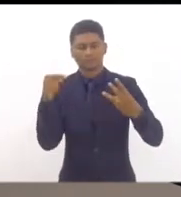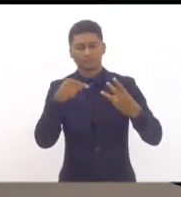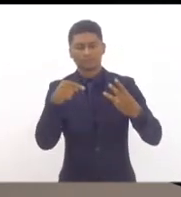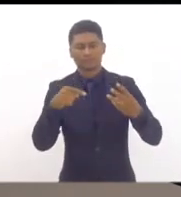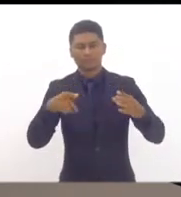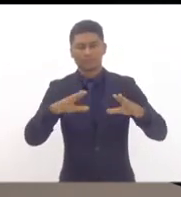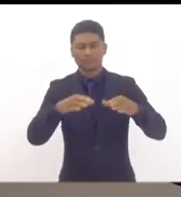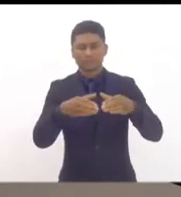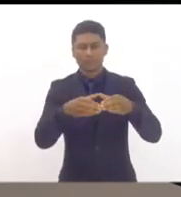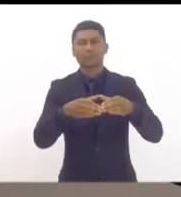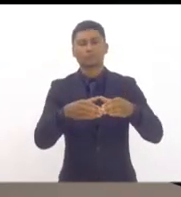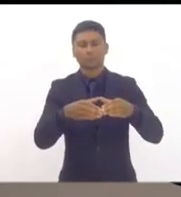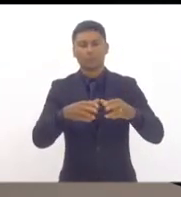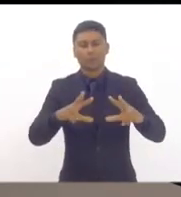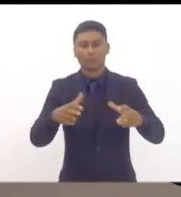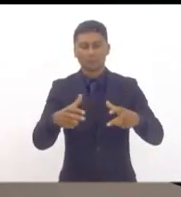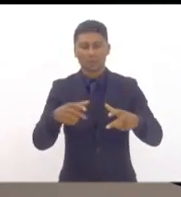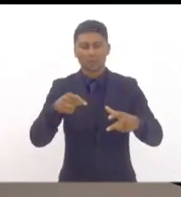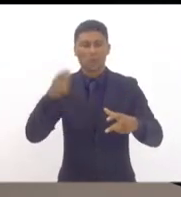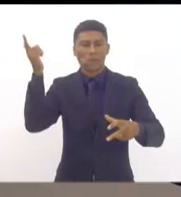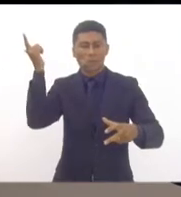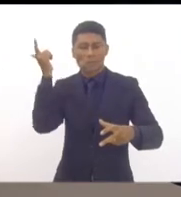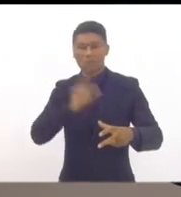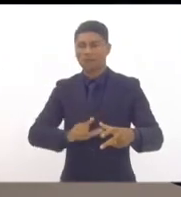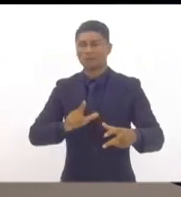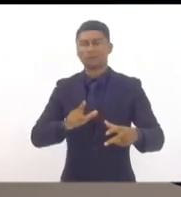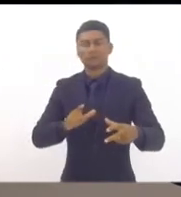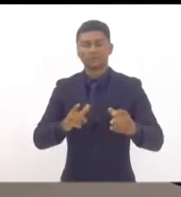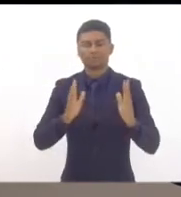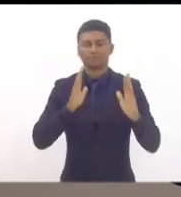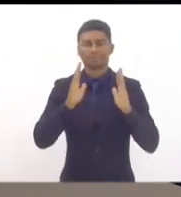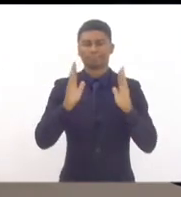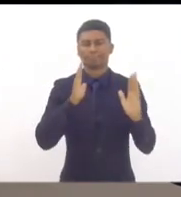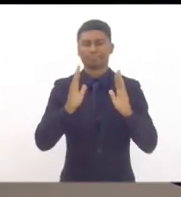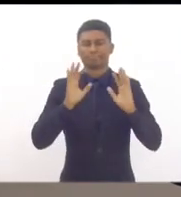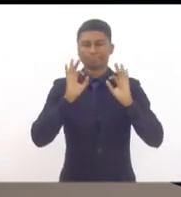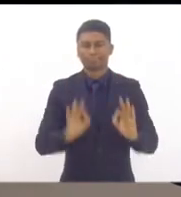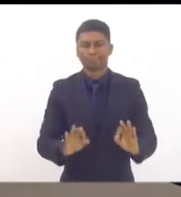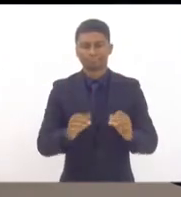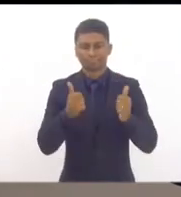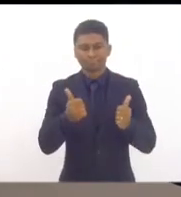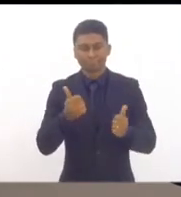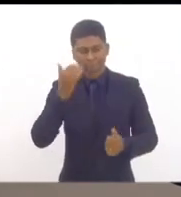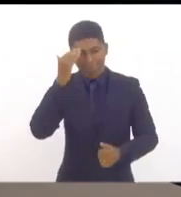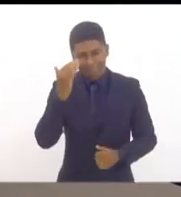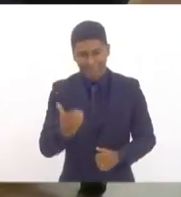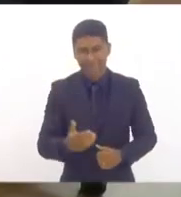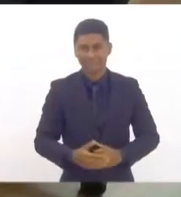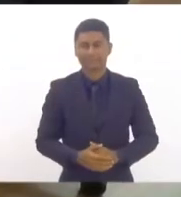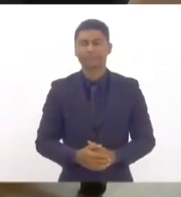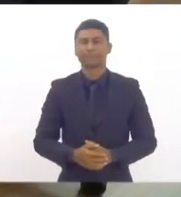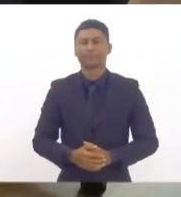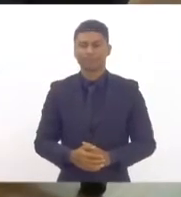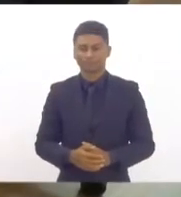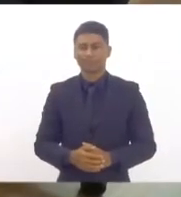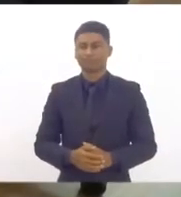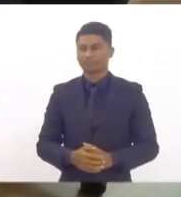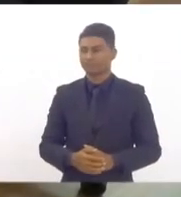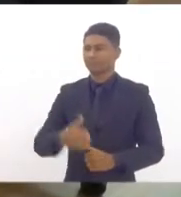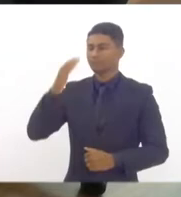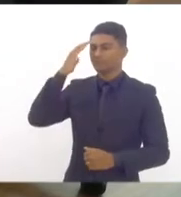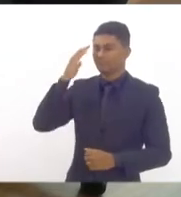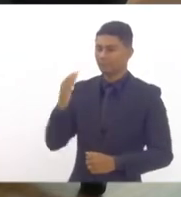conseguiu fazer esses prazos serem acertados. Tá bom? Muito obrigado. Obrigado,